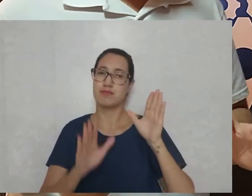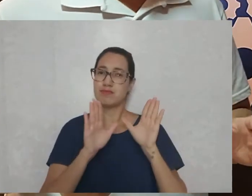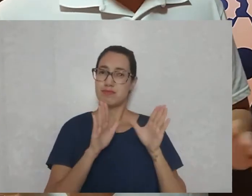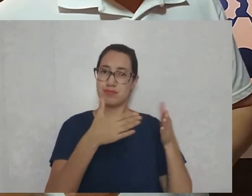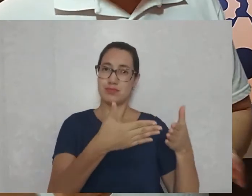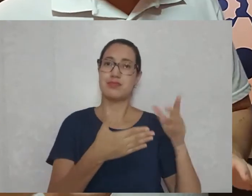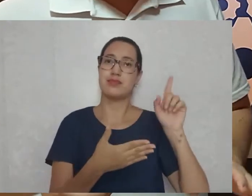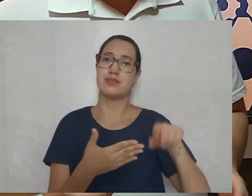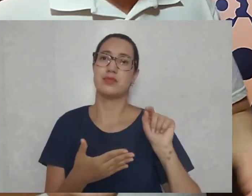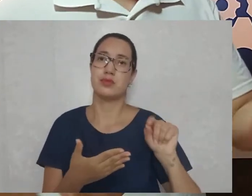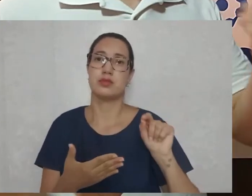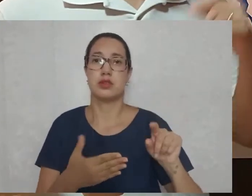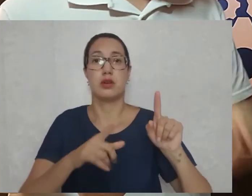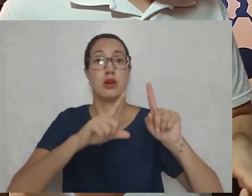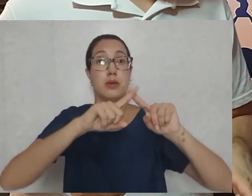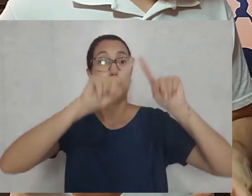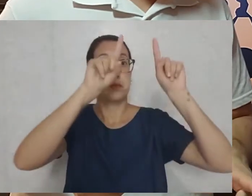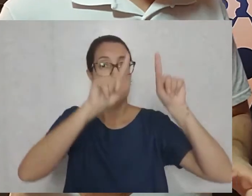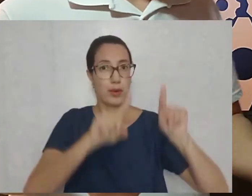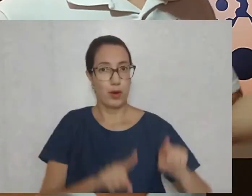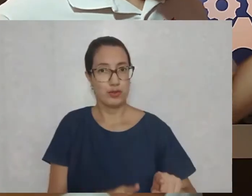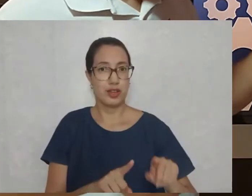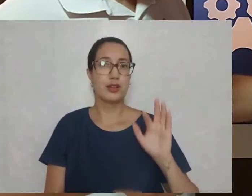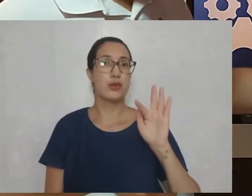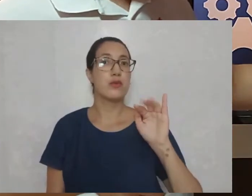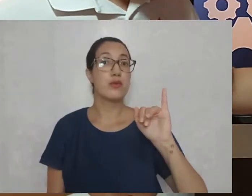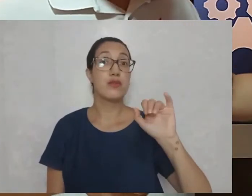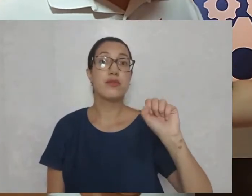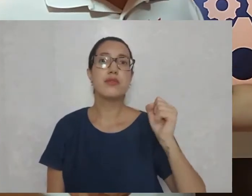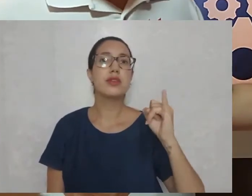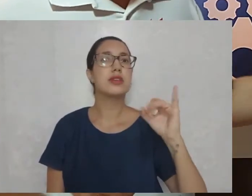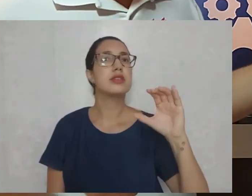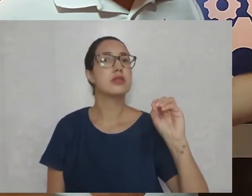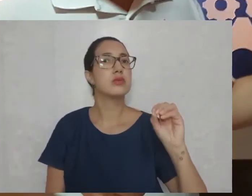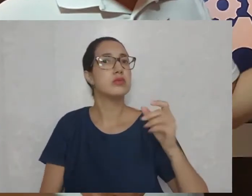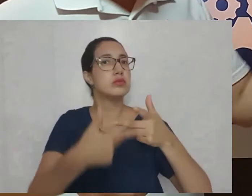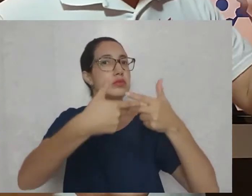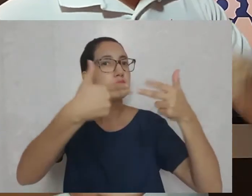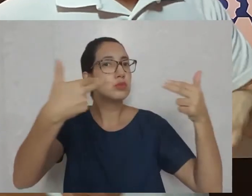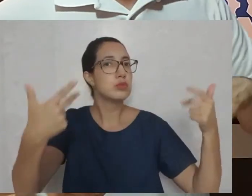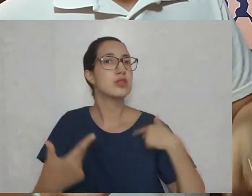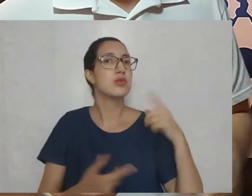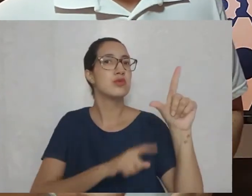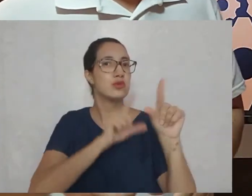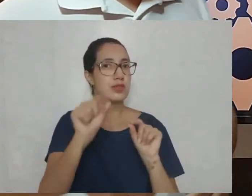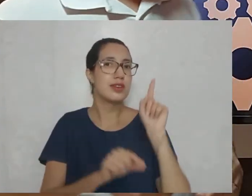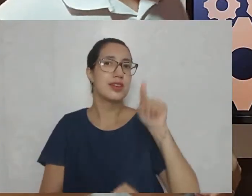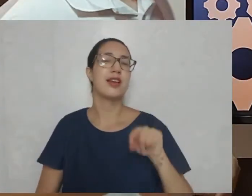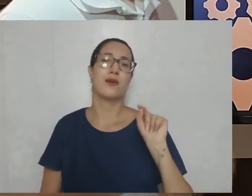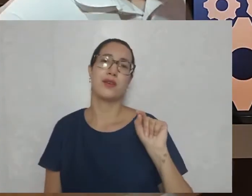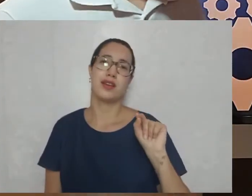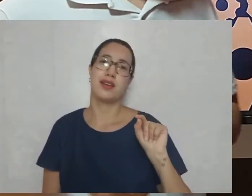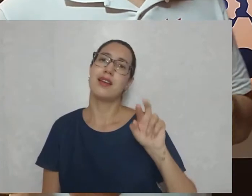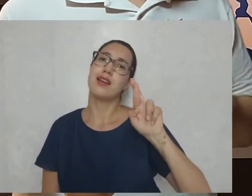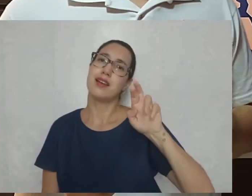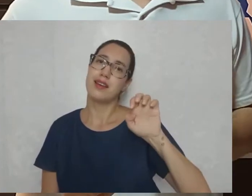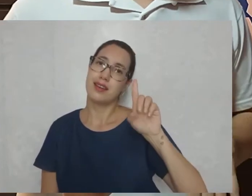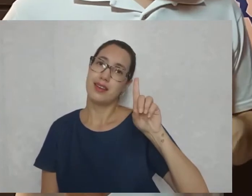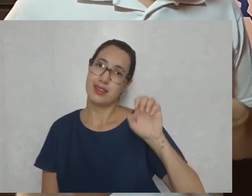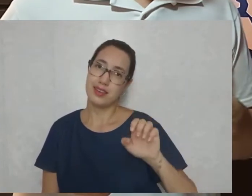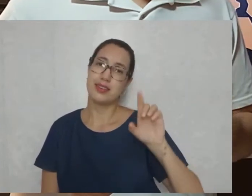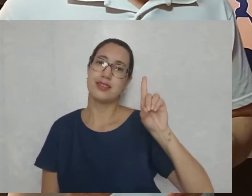é qualquer projeto, não é projeto lógico, é só projeto físico e não é qualquer tipo de rede, é redes de fibra ótica, tá?